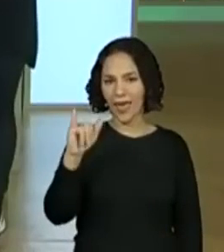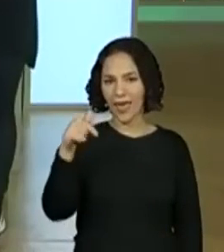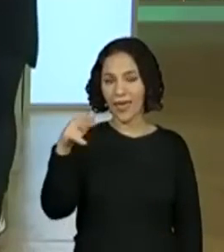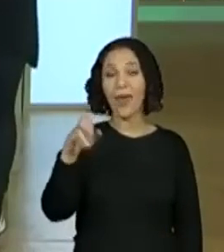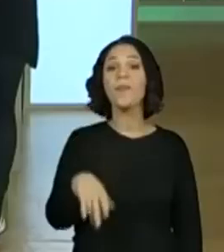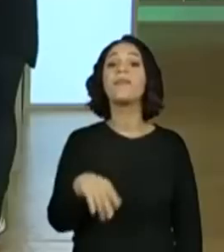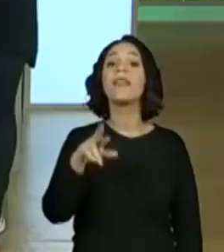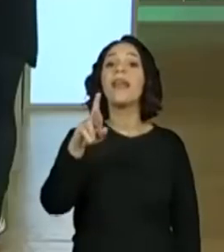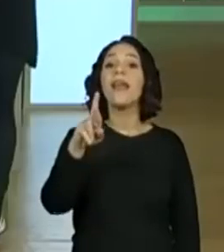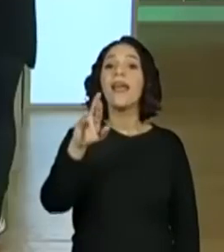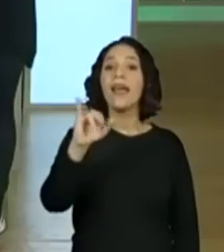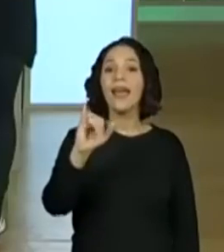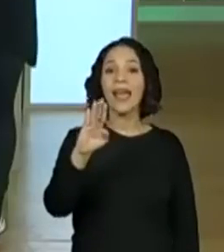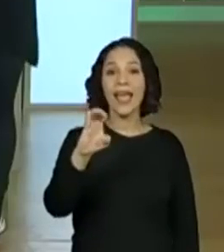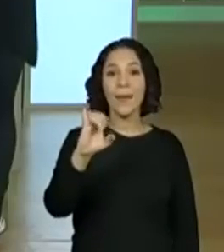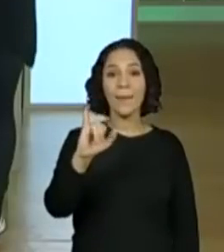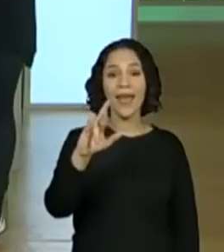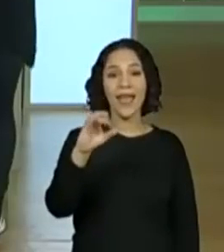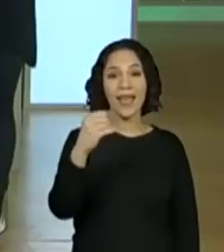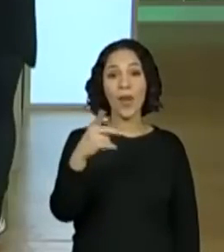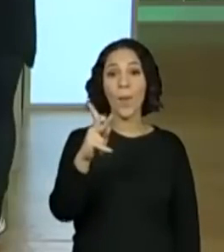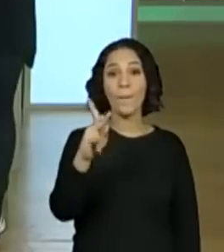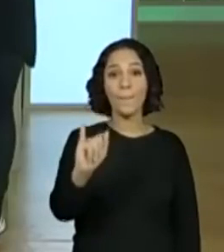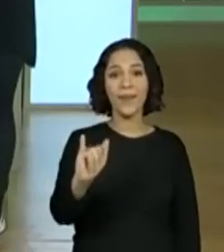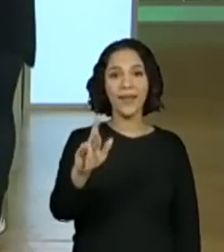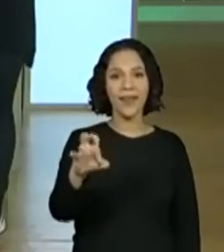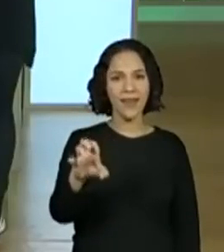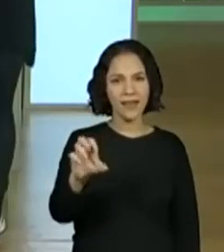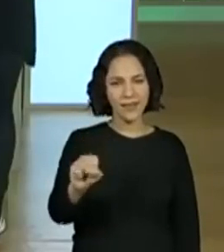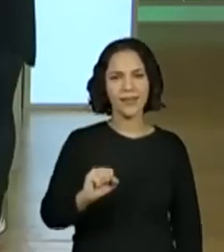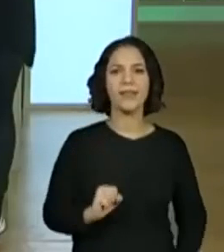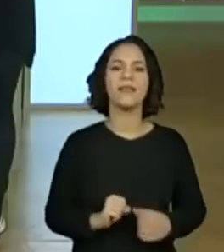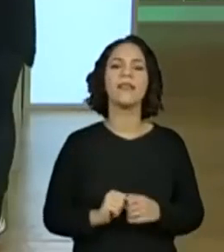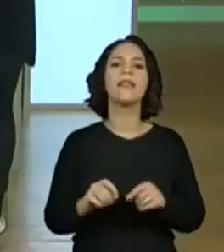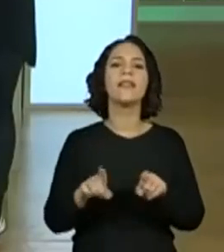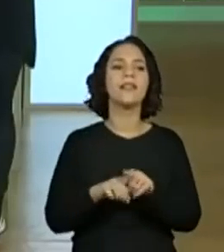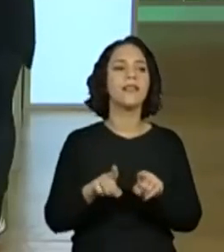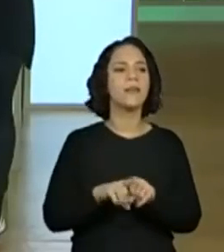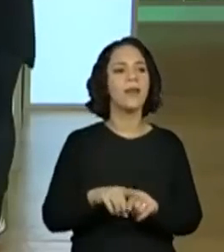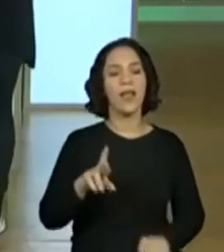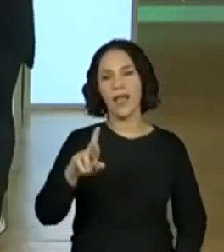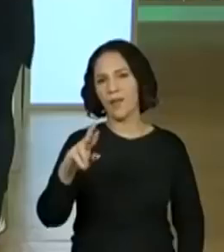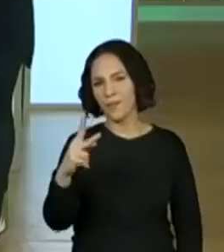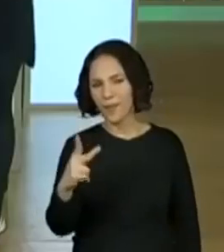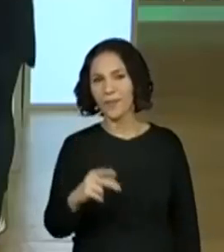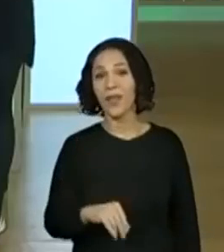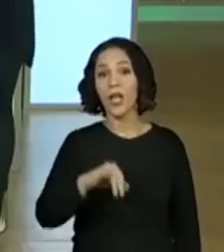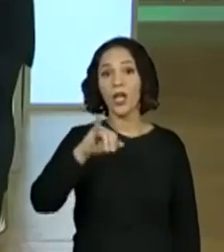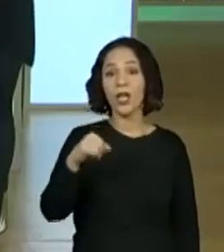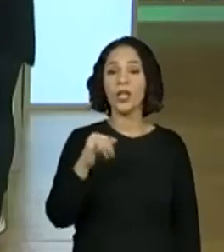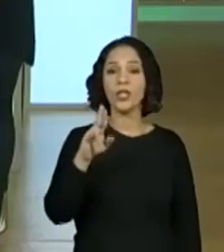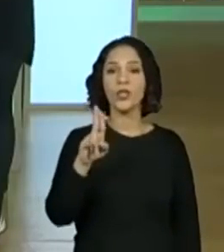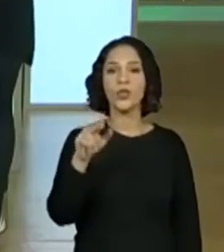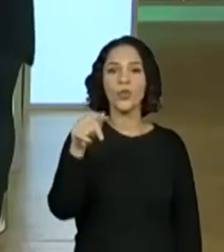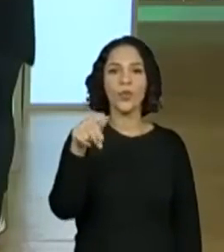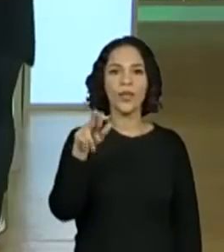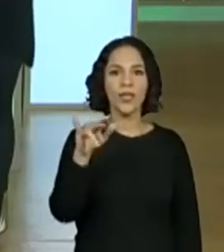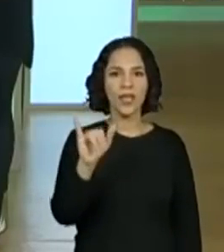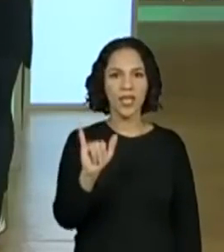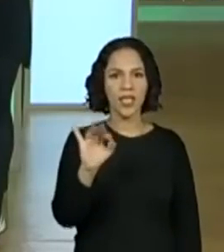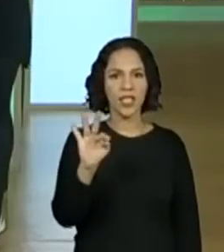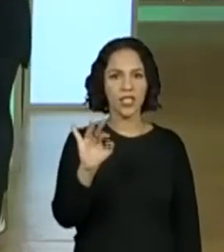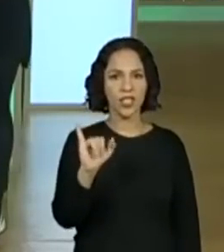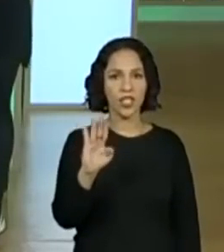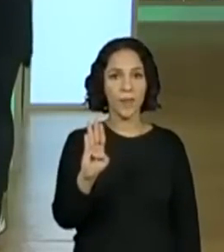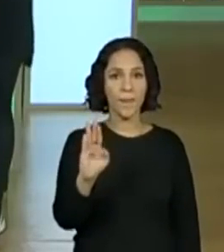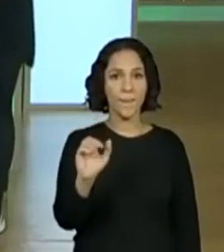Pires, Araras, olha lá, Juquitiba. Lembrando que não é da apostila do Aprender Sempre, mas a gente